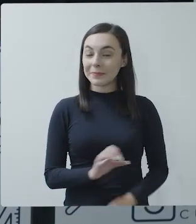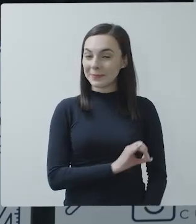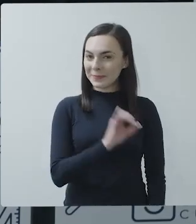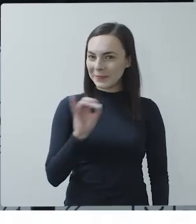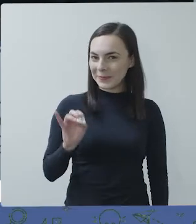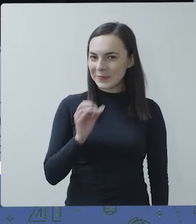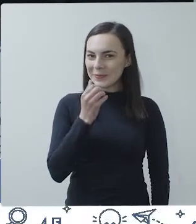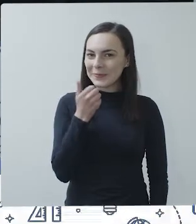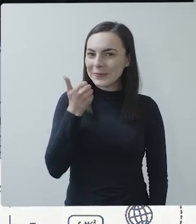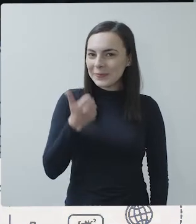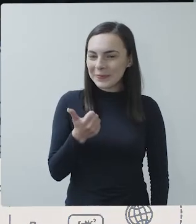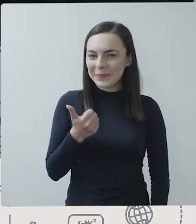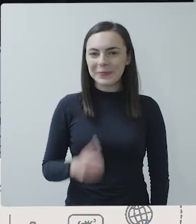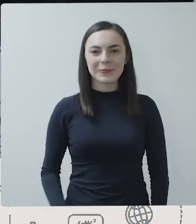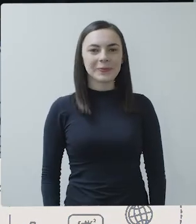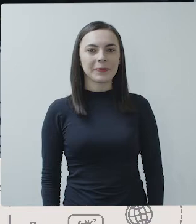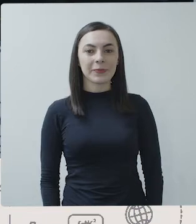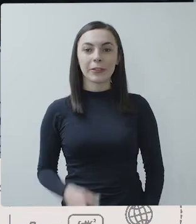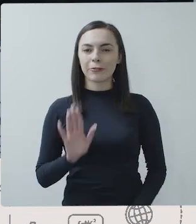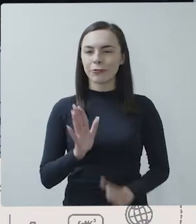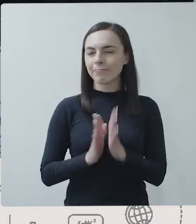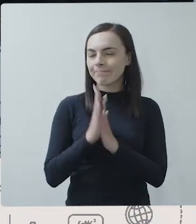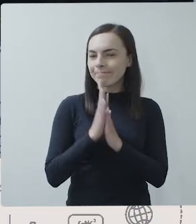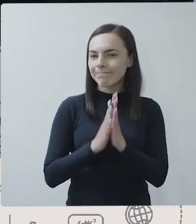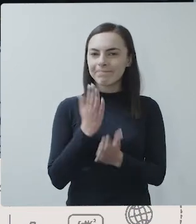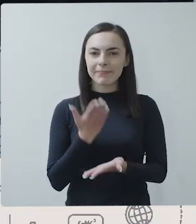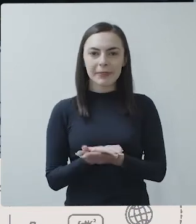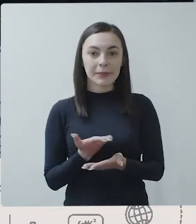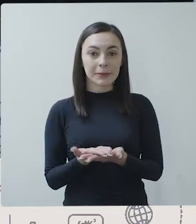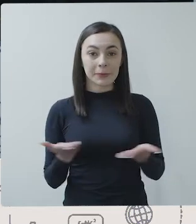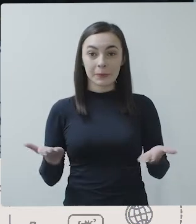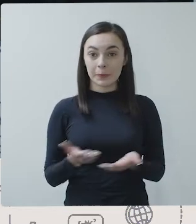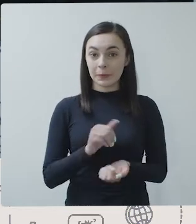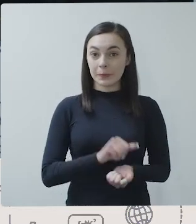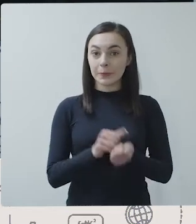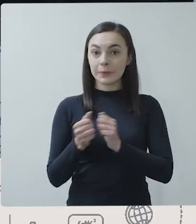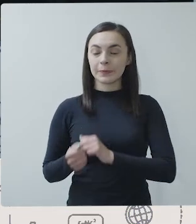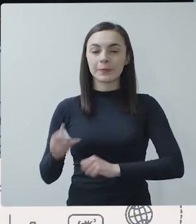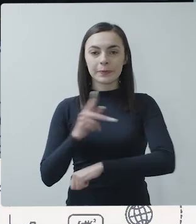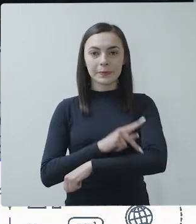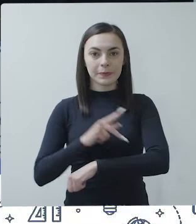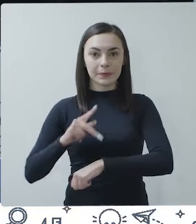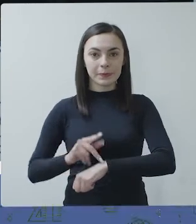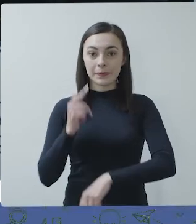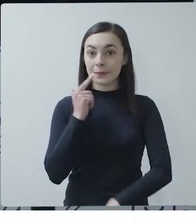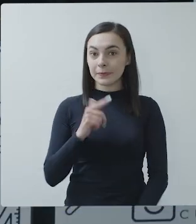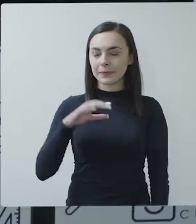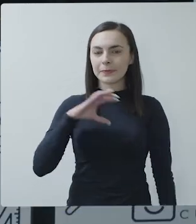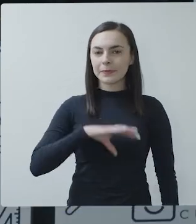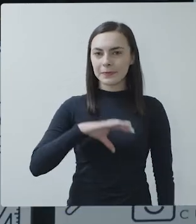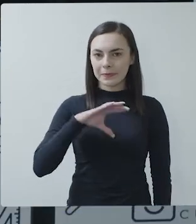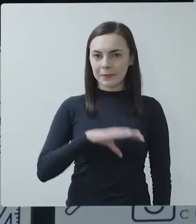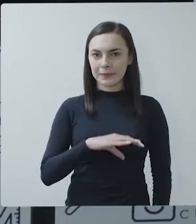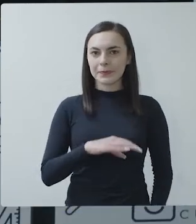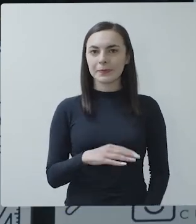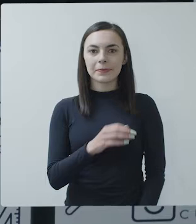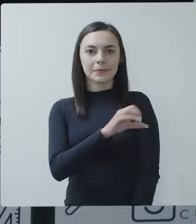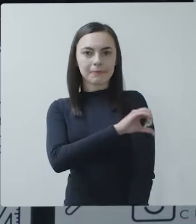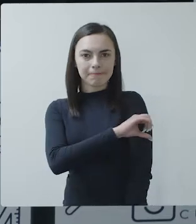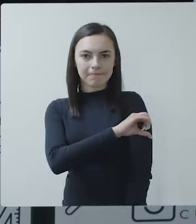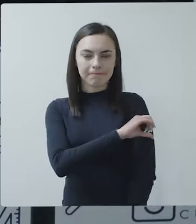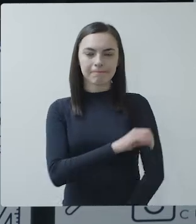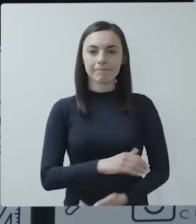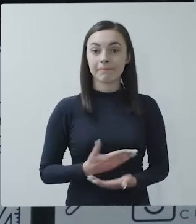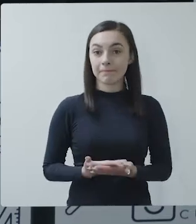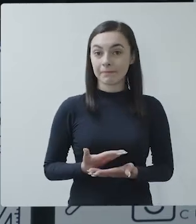Oi, tudo bem, pessoal? Preparados para mais uma aula de adequação pedagógica de língua portuguesa do nono